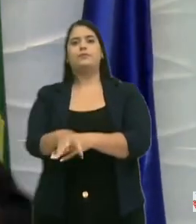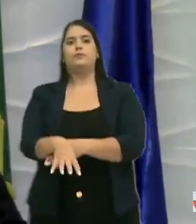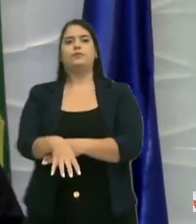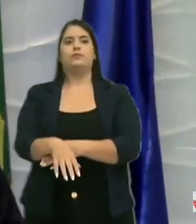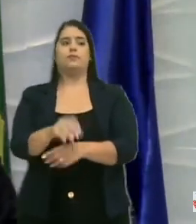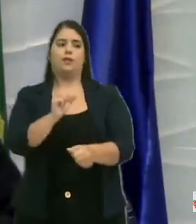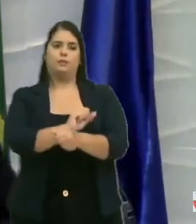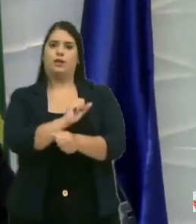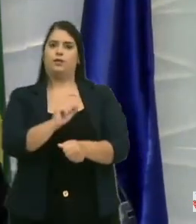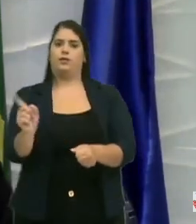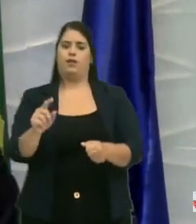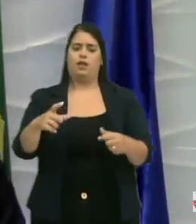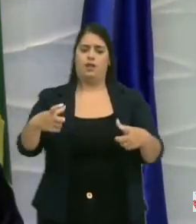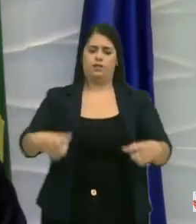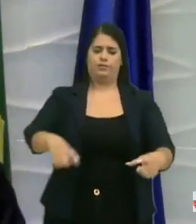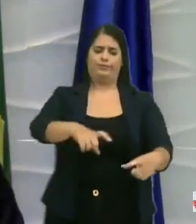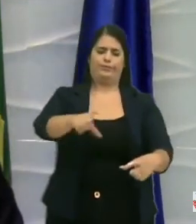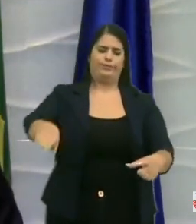não continua, é buraco só.